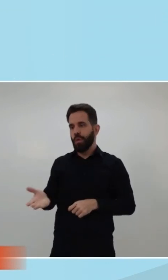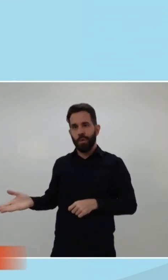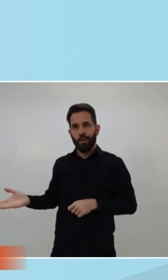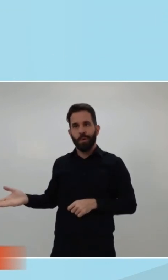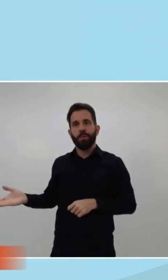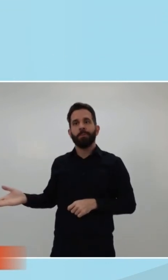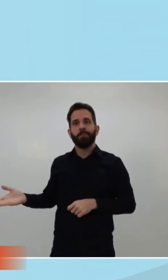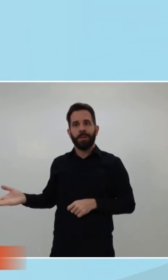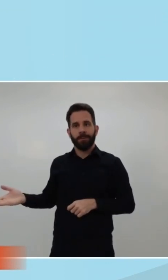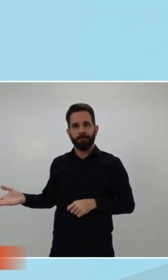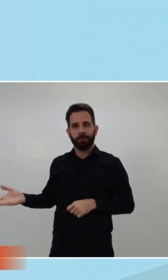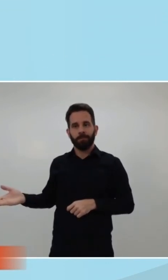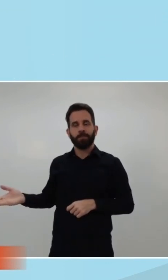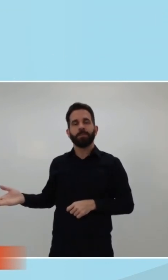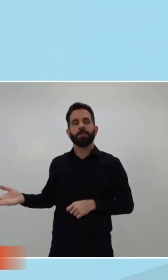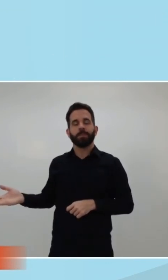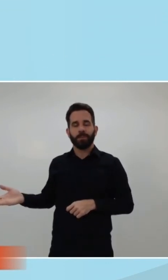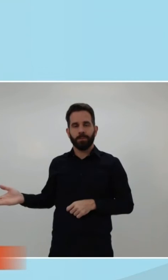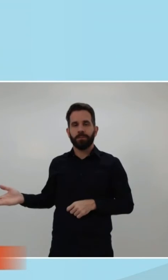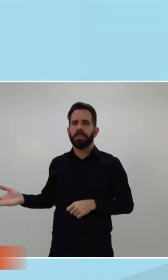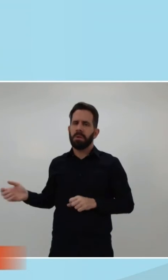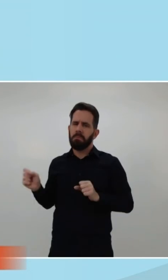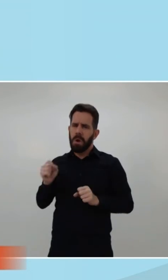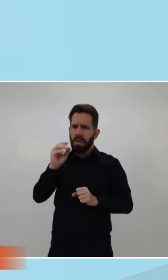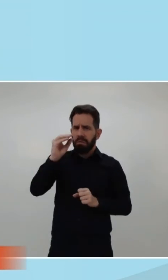escutar, decorar. Se não quiser